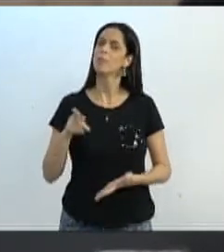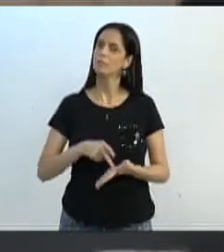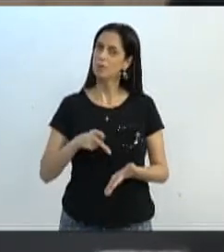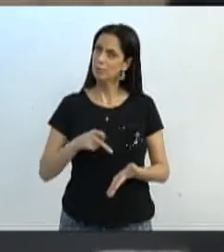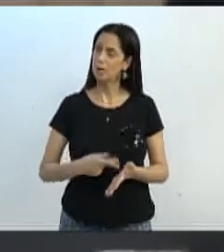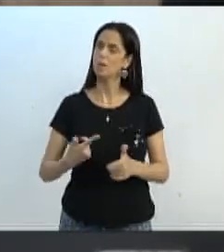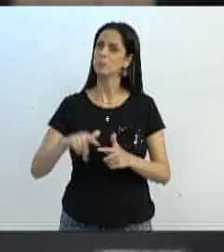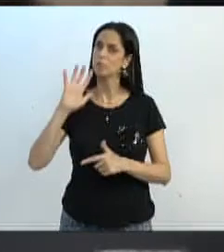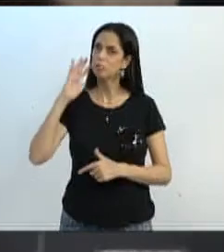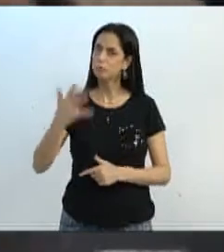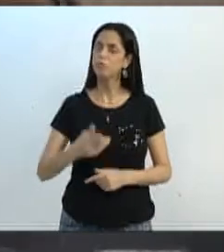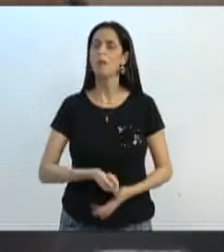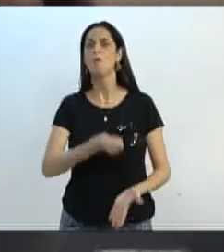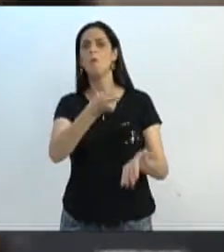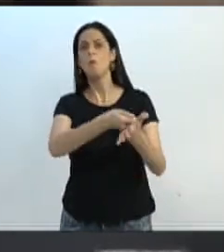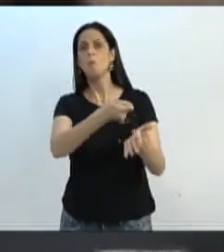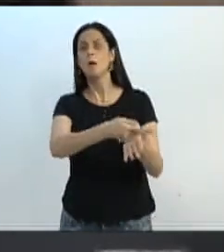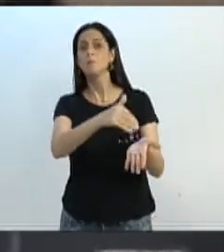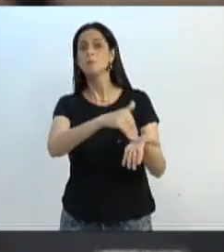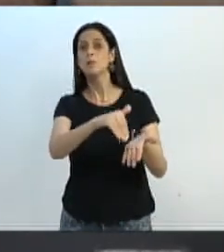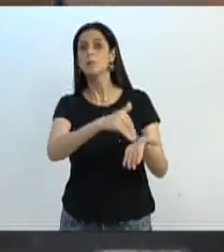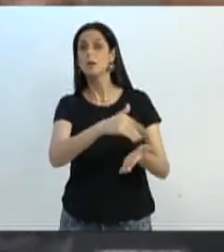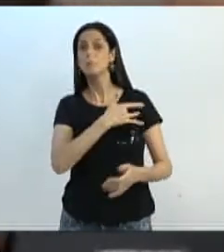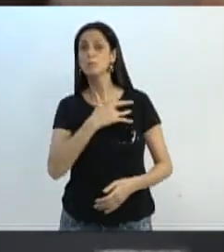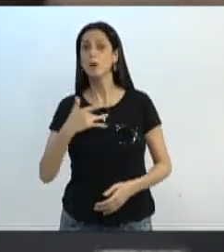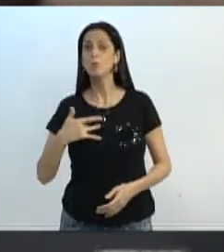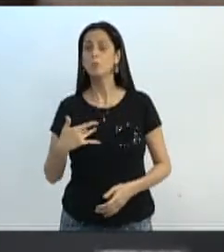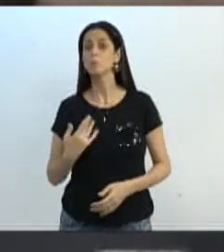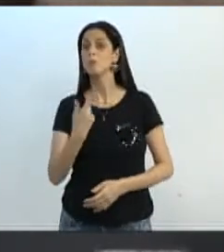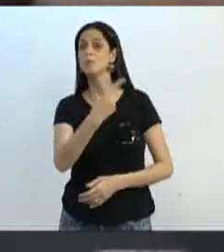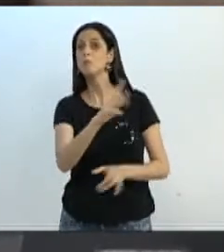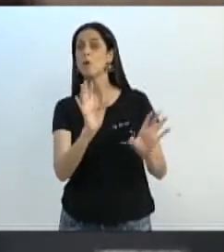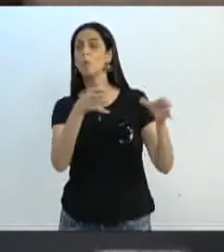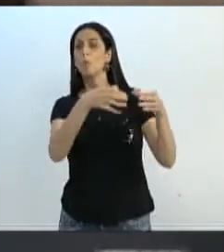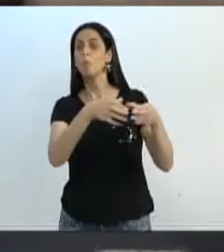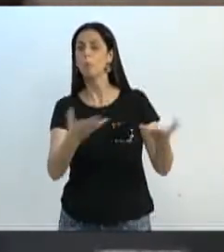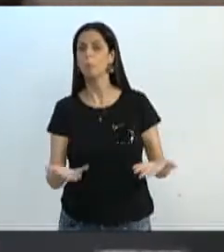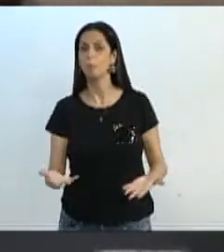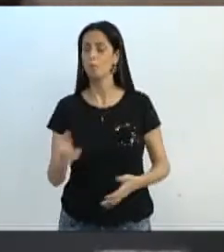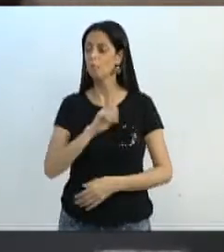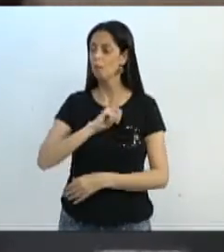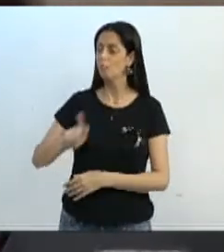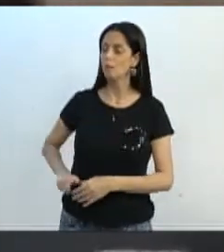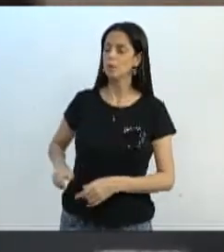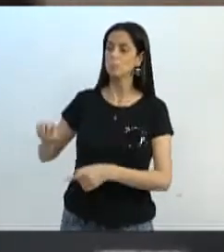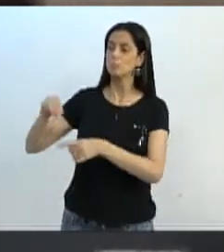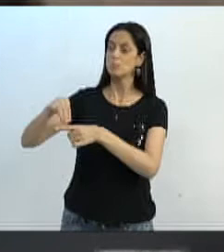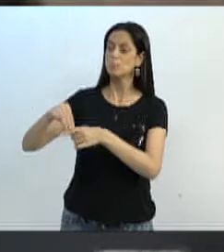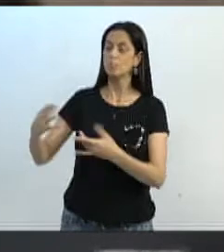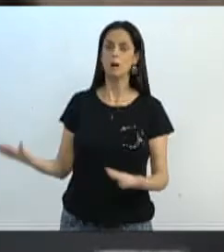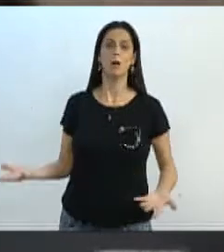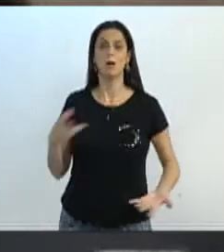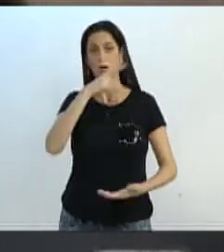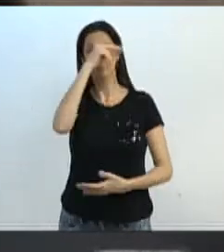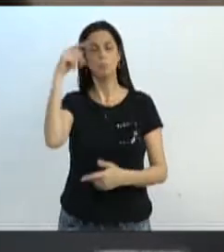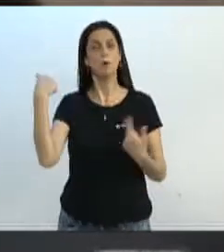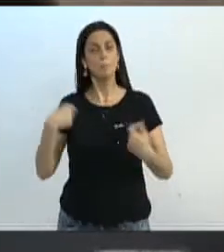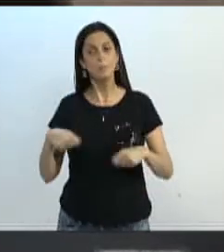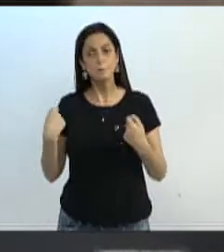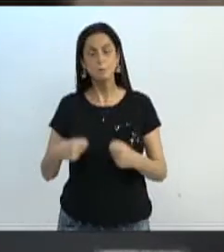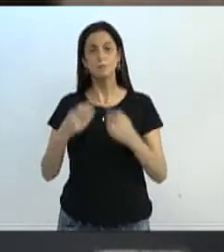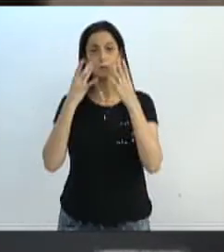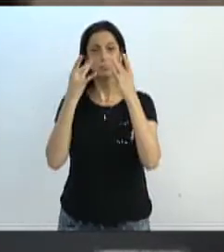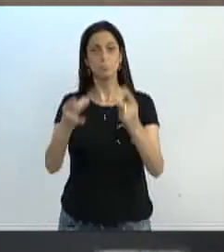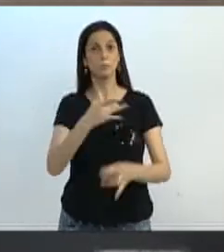cobrar dos responsáveis, secretário Wellington, companhia limitada, enfim, governo municipal, executivo, vamos olhar com mais carinho para a saúde. Tá? Nós